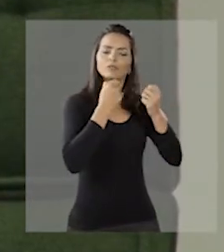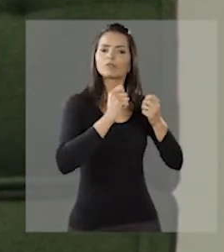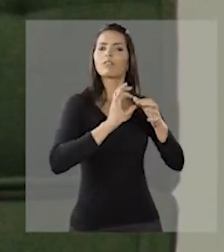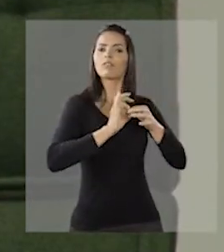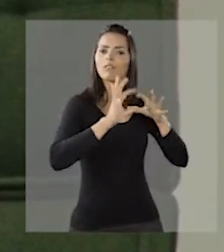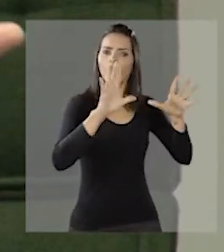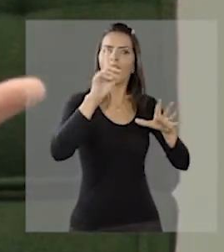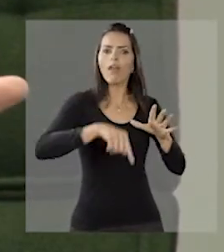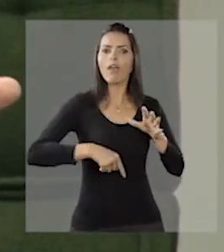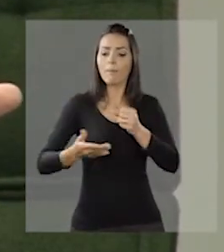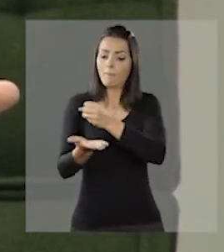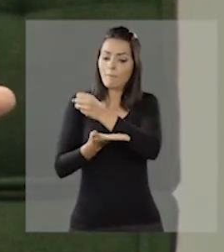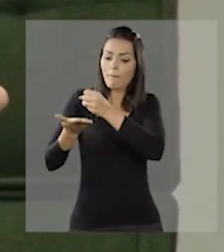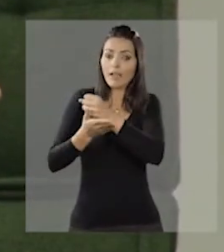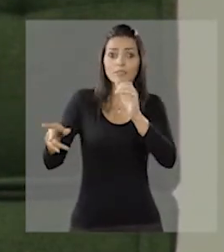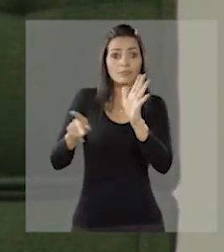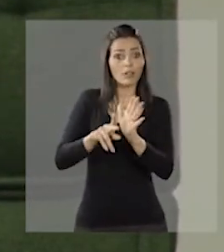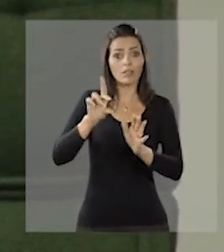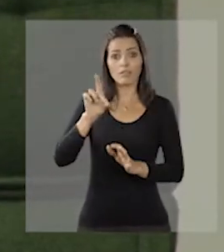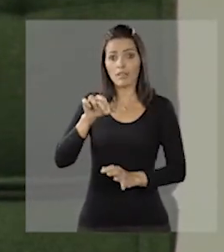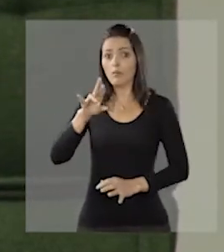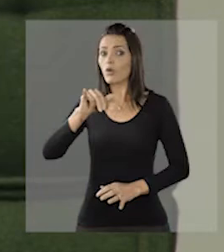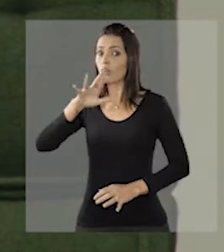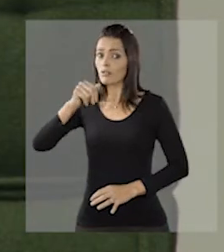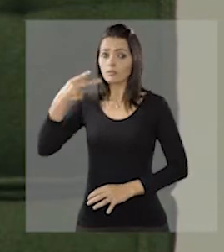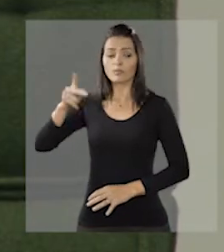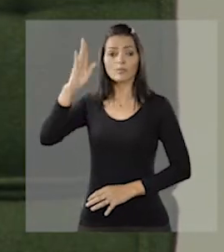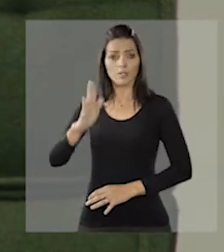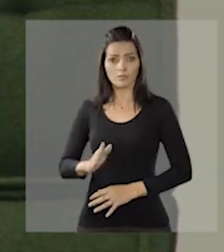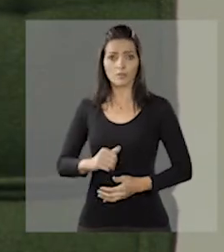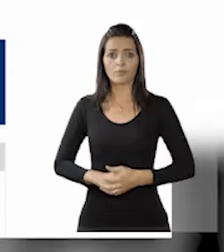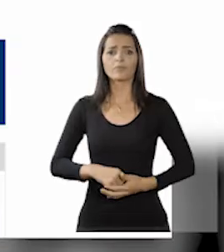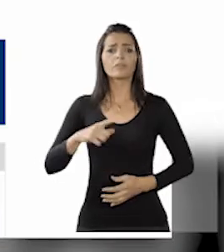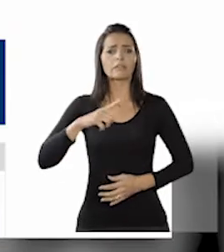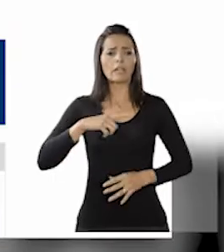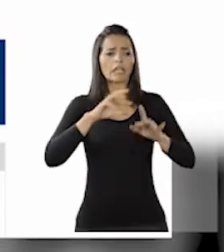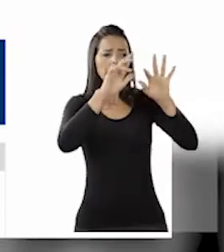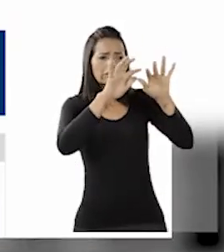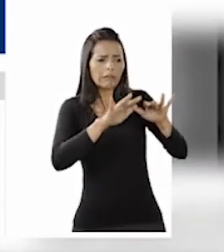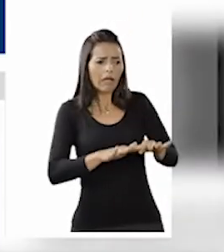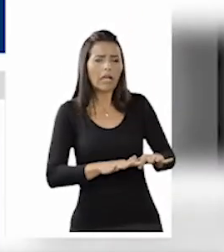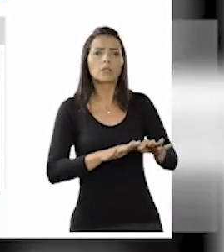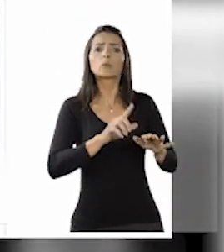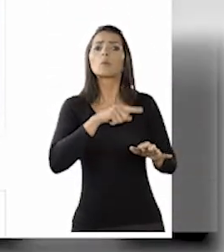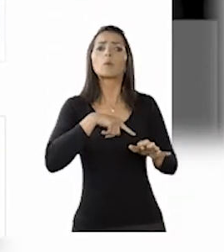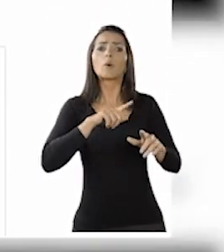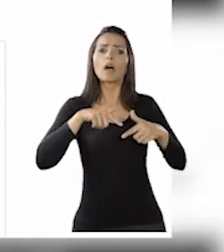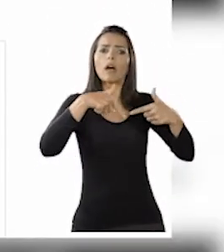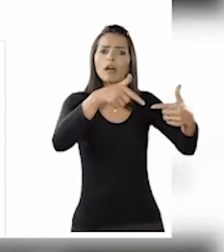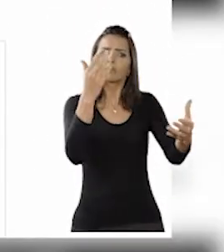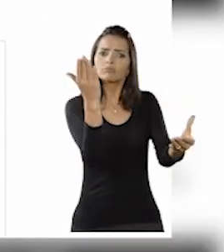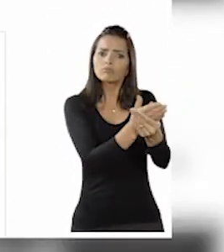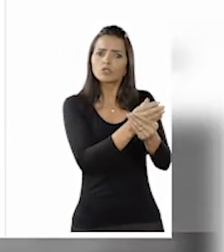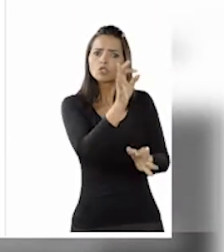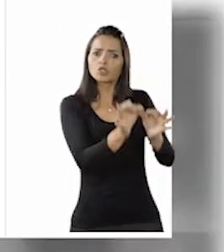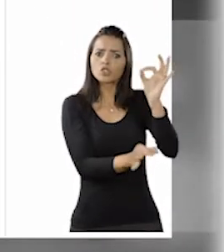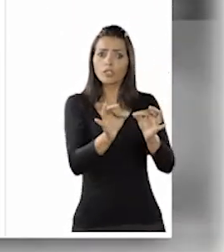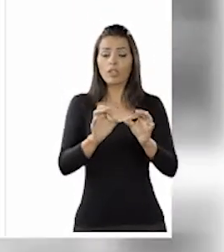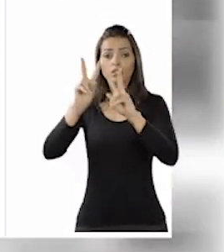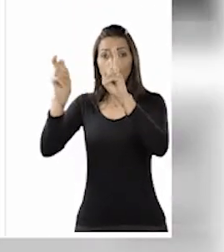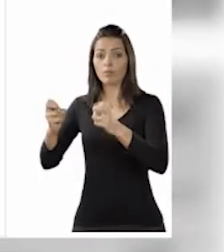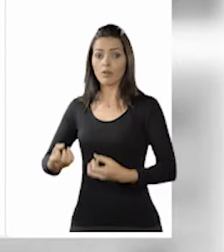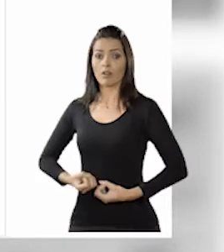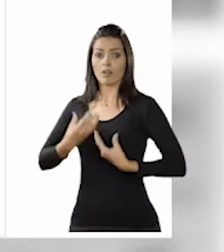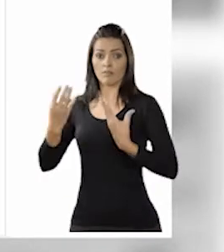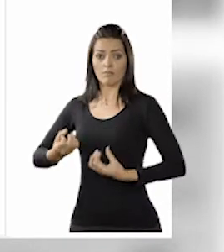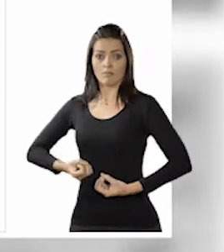são pilares efetivos da nossa própria democracia. Dados de ações judiciais sobre liberdade de imprensa